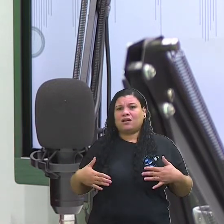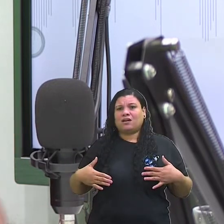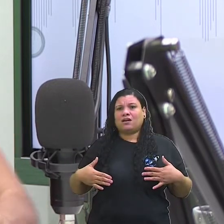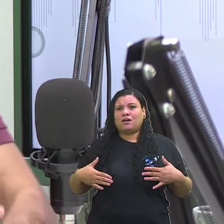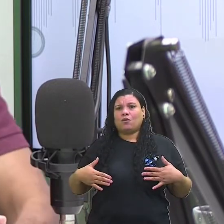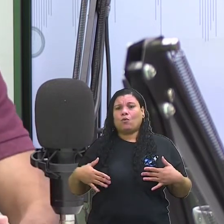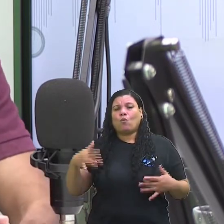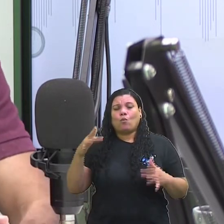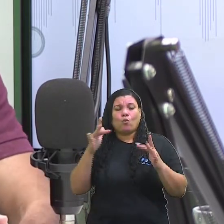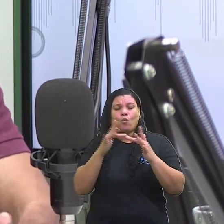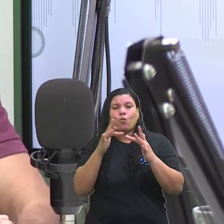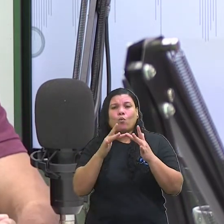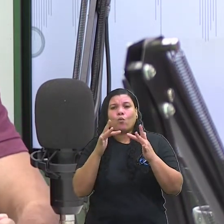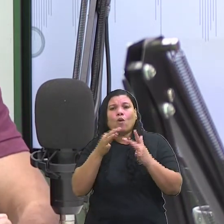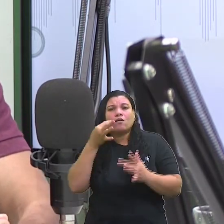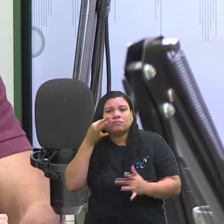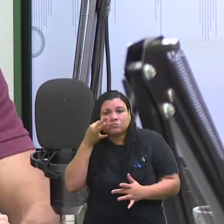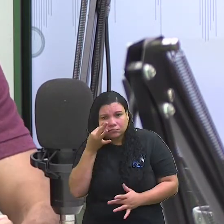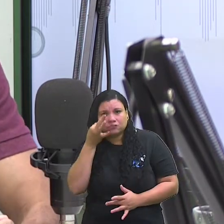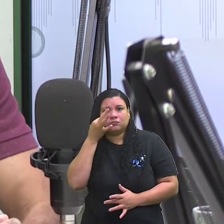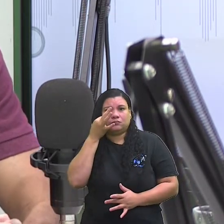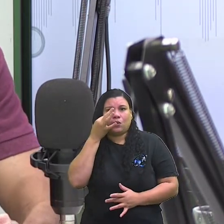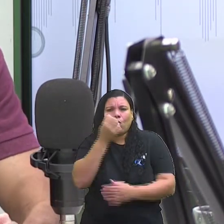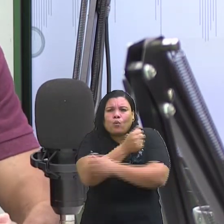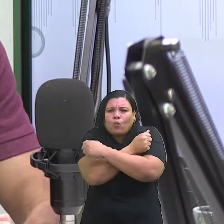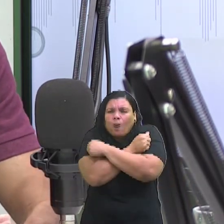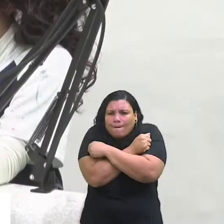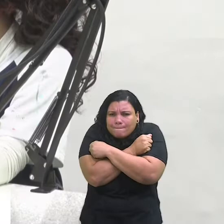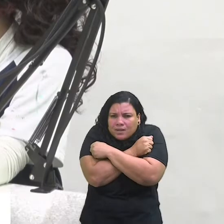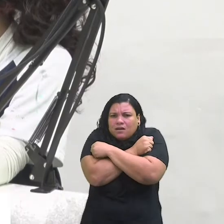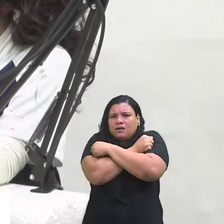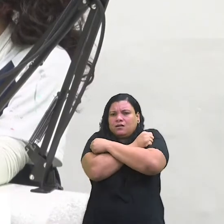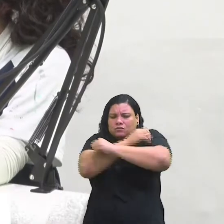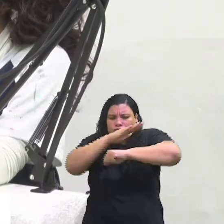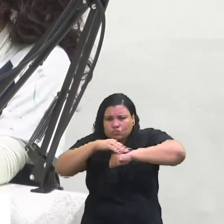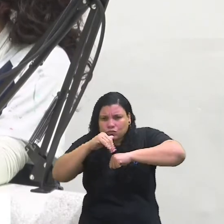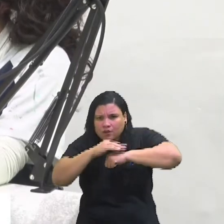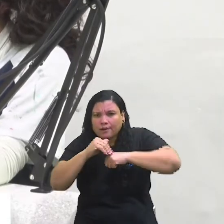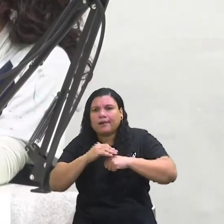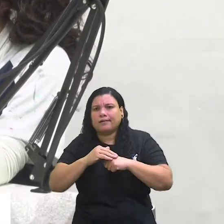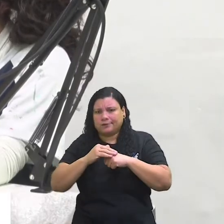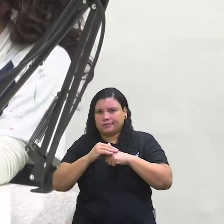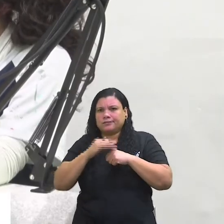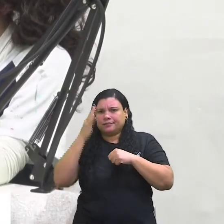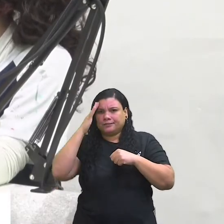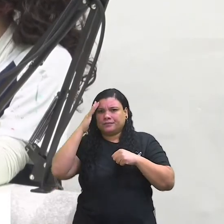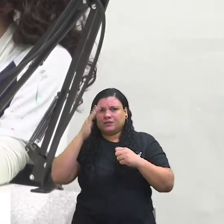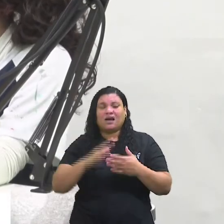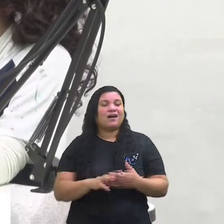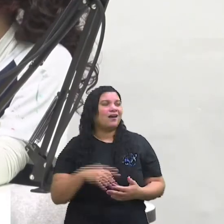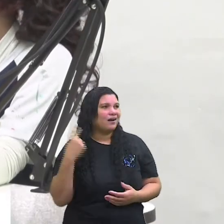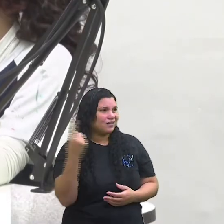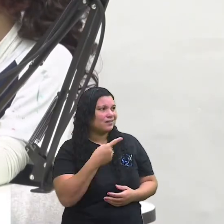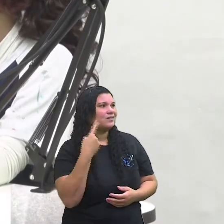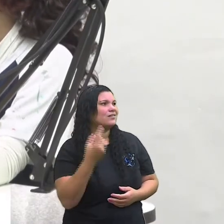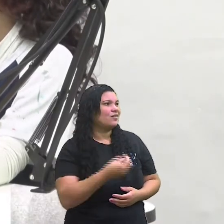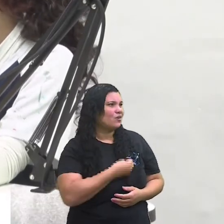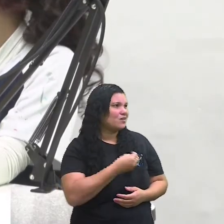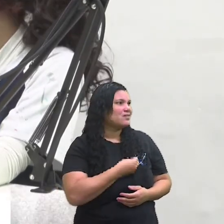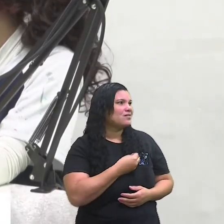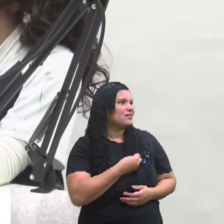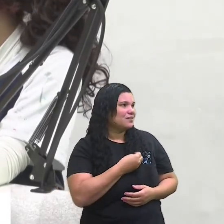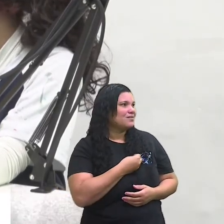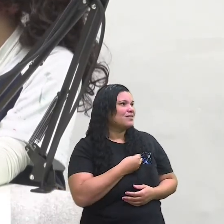saudável. A gente viu isso, né? Agora a gente ficou tanto tempo sem ver um outro. Até é verdade. A gente percebeu